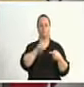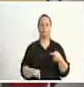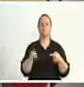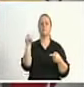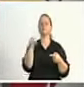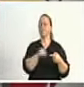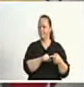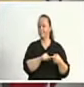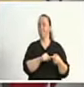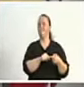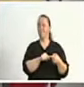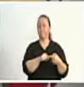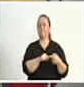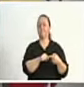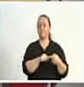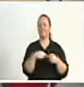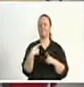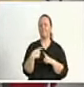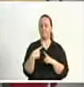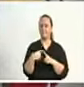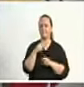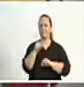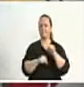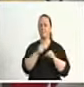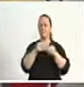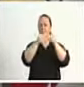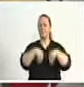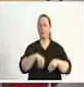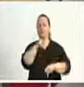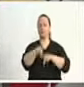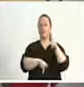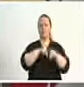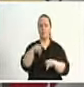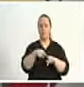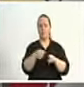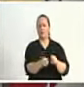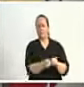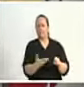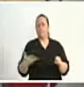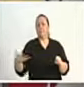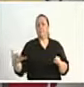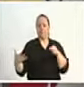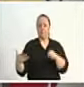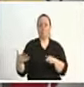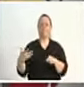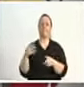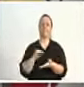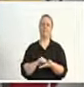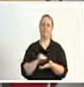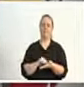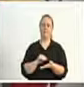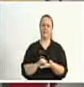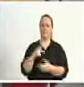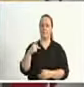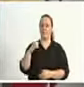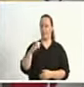pretende amputar direitos, penalizando uma população numerosa e necessitada. A PEC